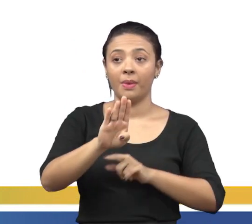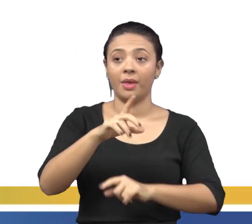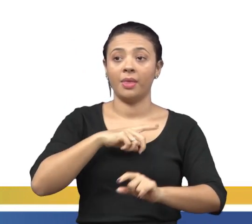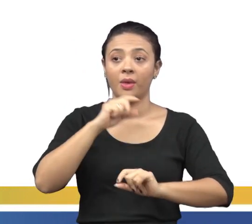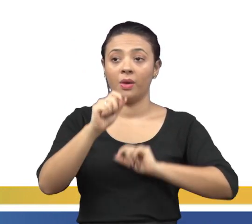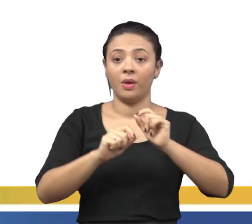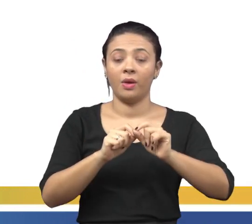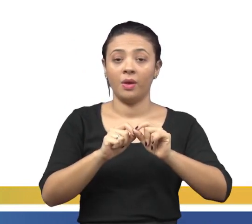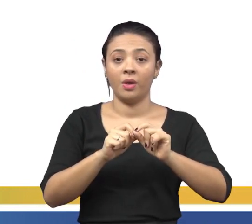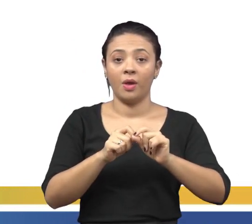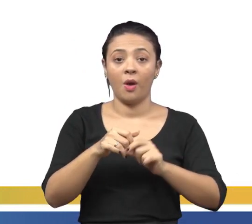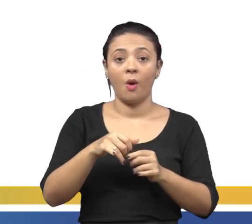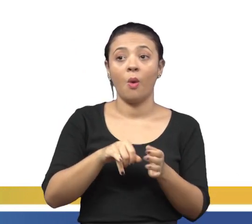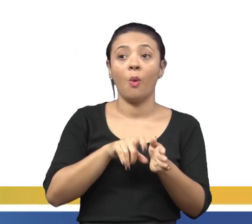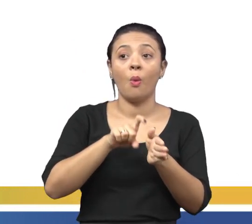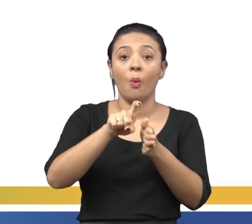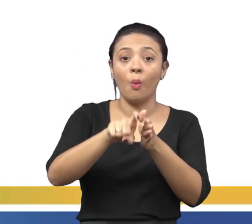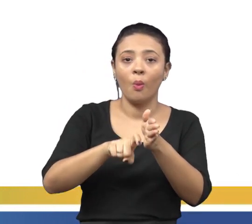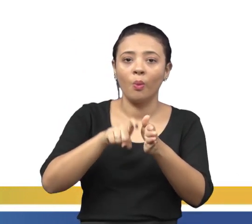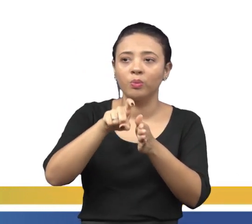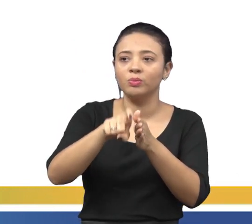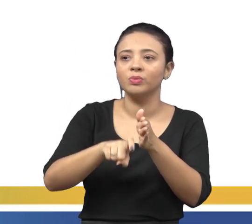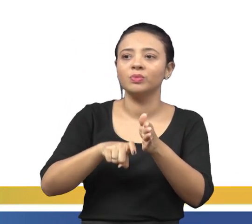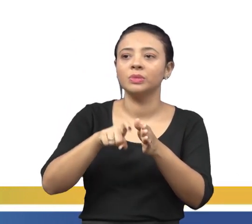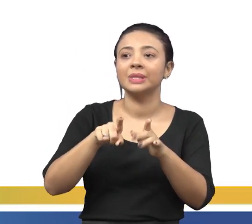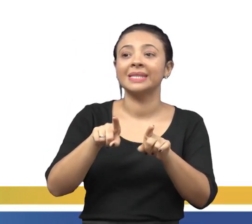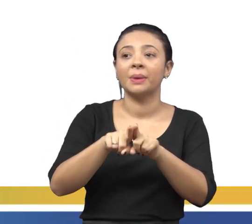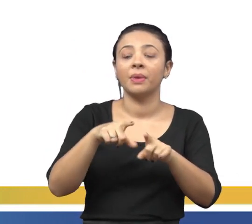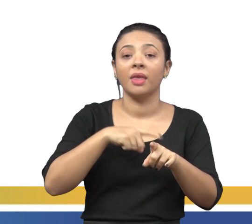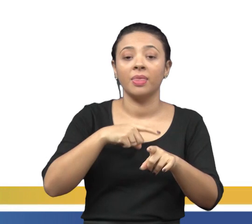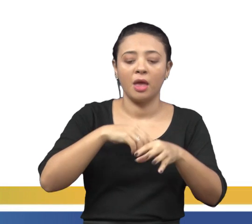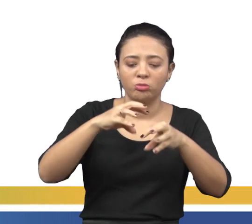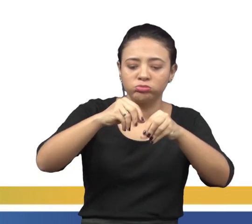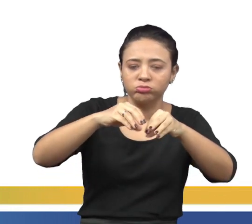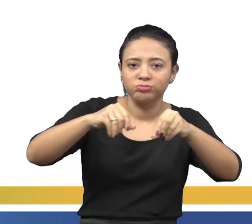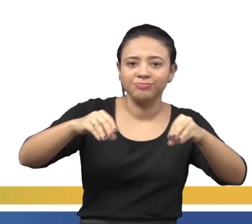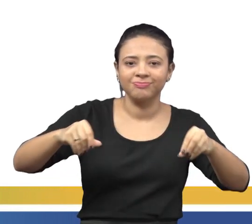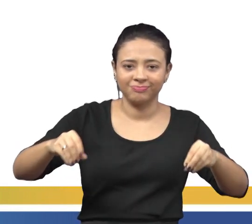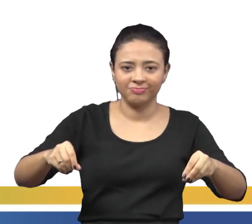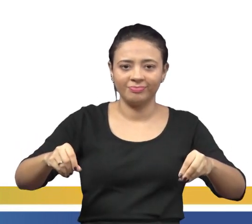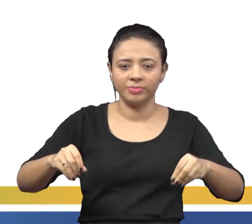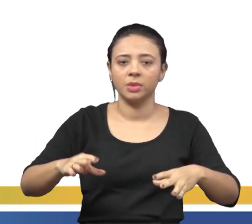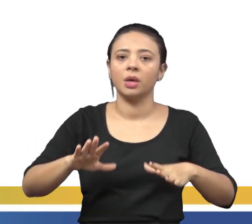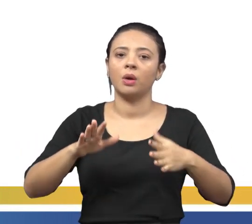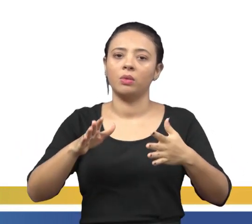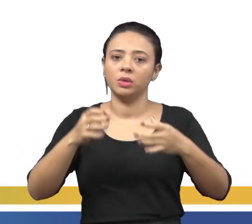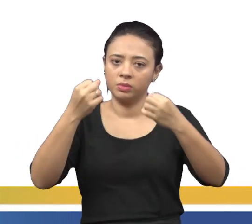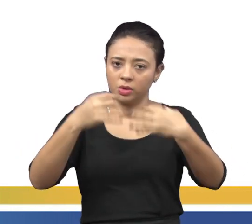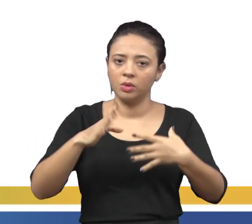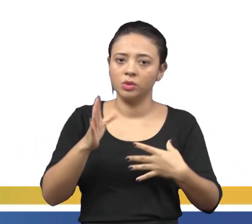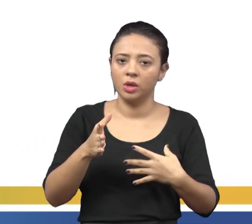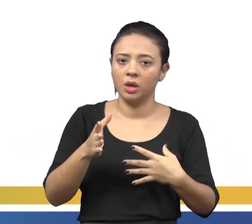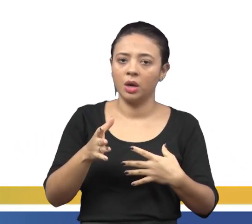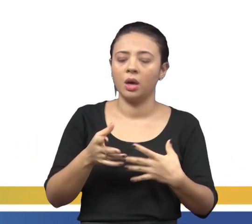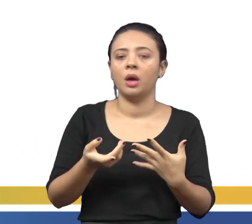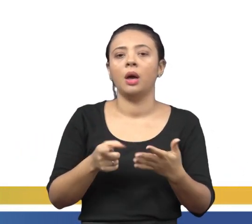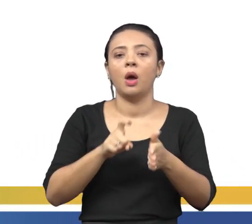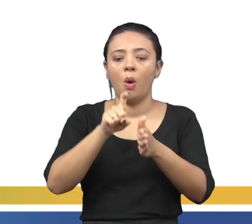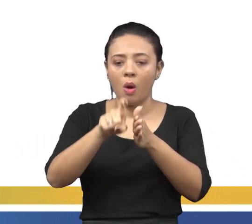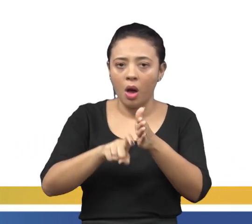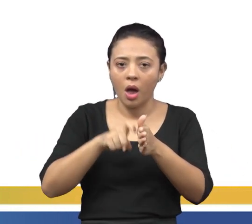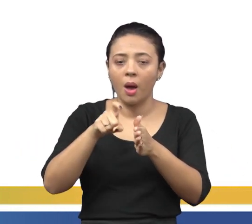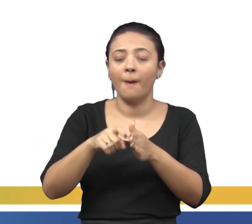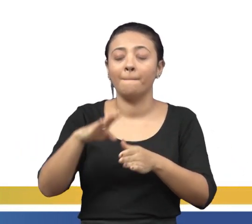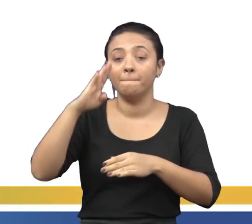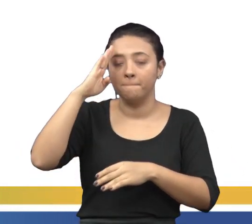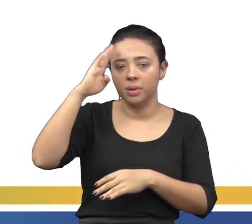o agronegócio com predomínio de latifúndios, ou seja, falou lá em cima da agropecuária como principal setor da economia, de uma